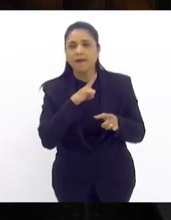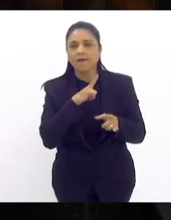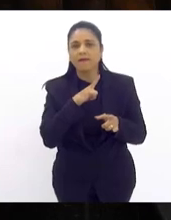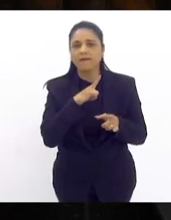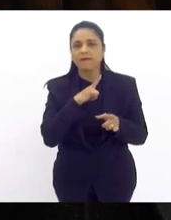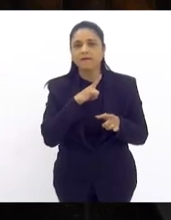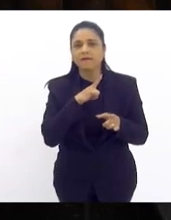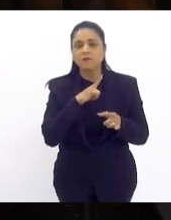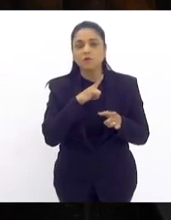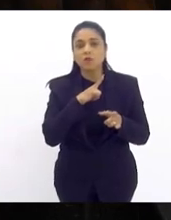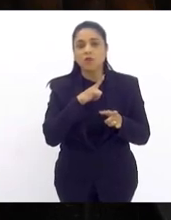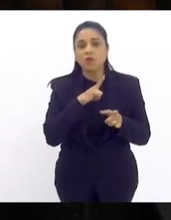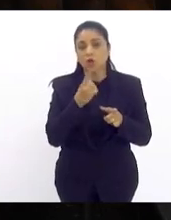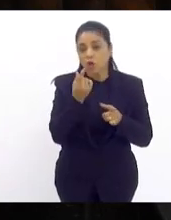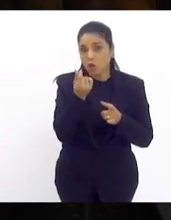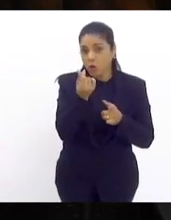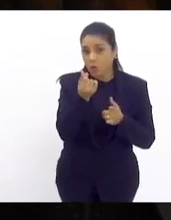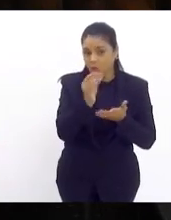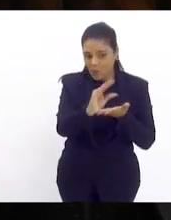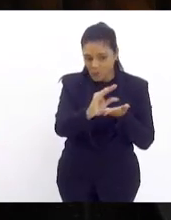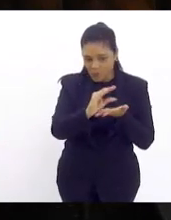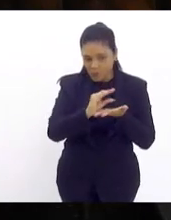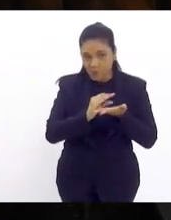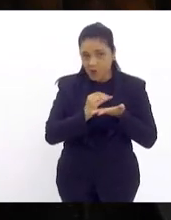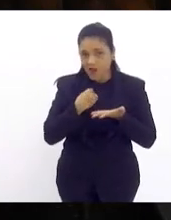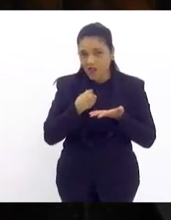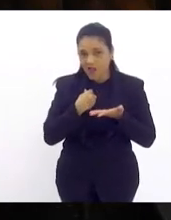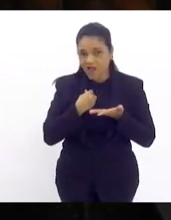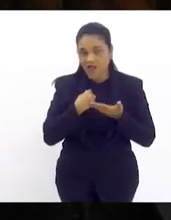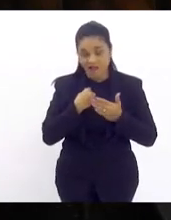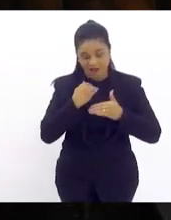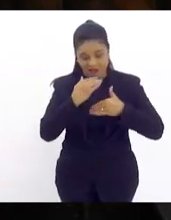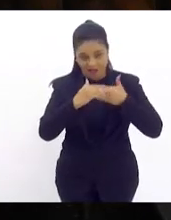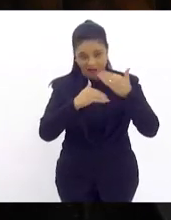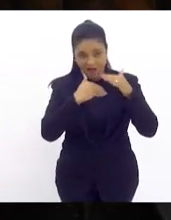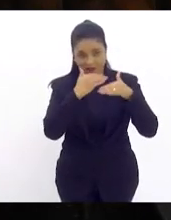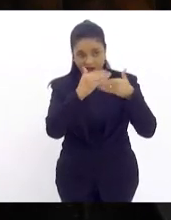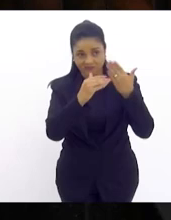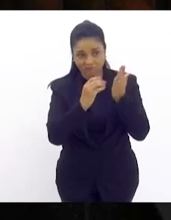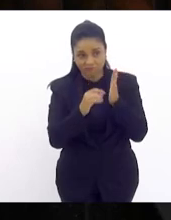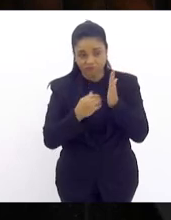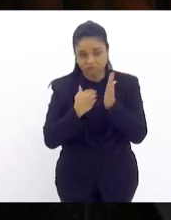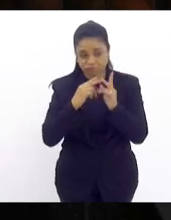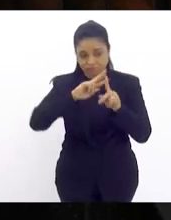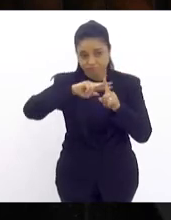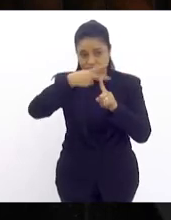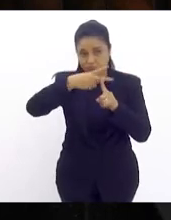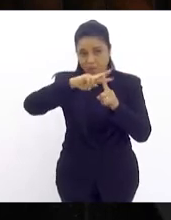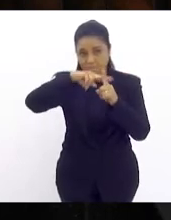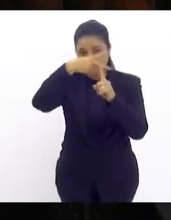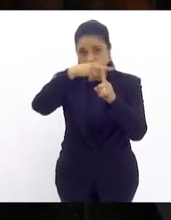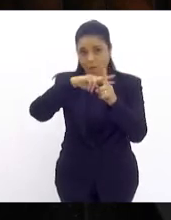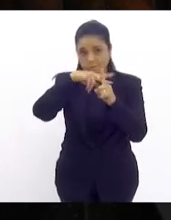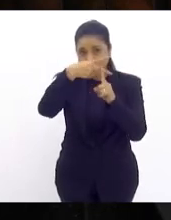um lucro que cresce que cresce